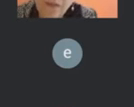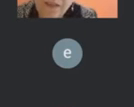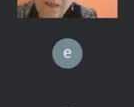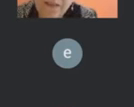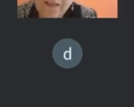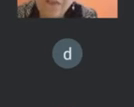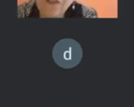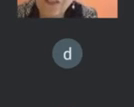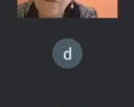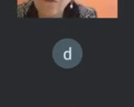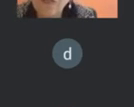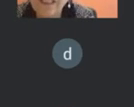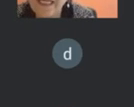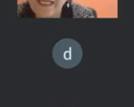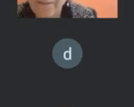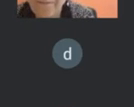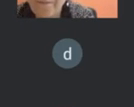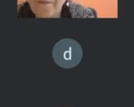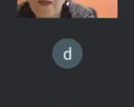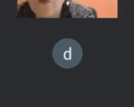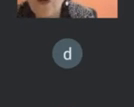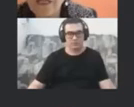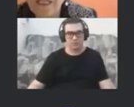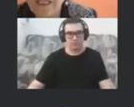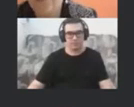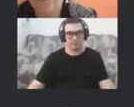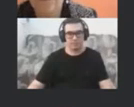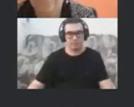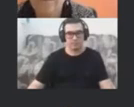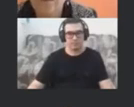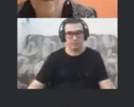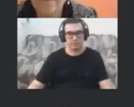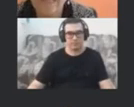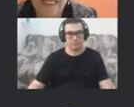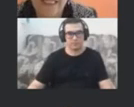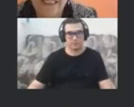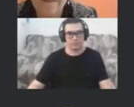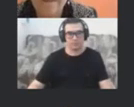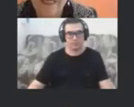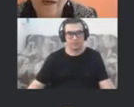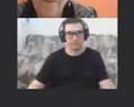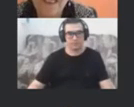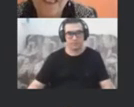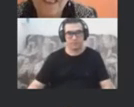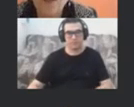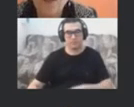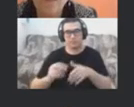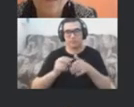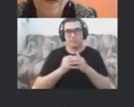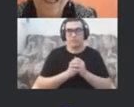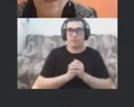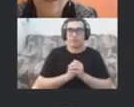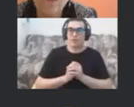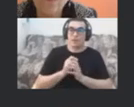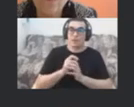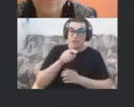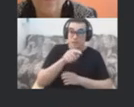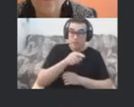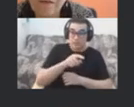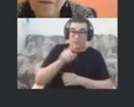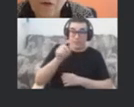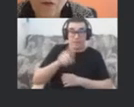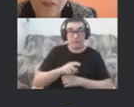etapa muito importante, e diríamos que é o calcanhar de Aquiles das nossas técnicas, tá? Que nós chamamos a parte